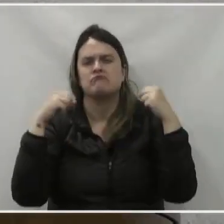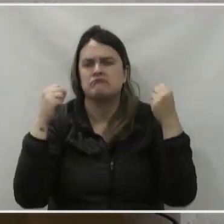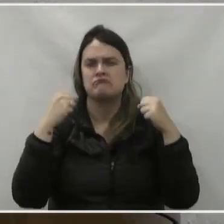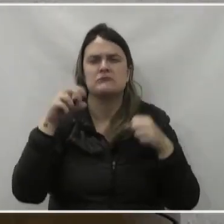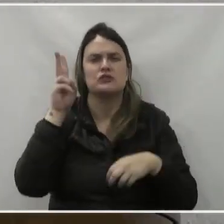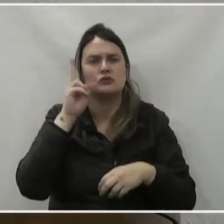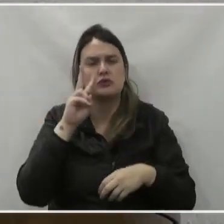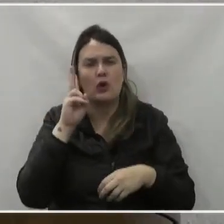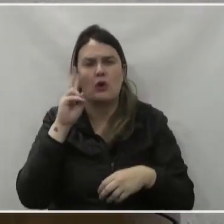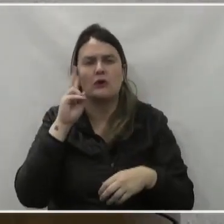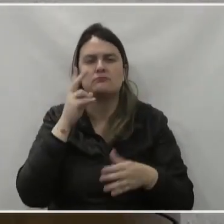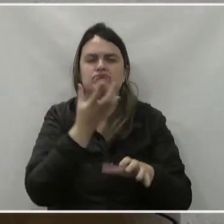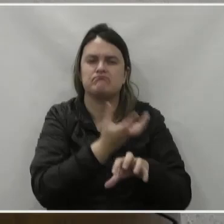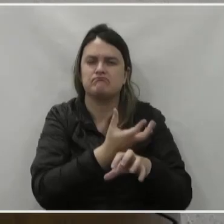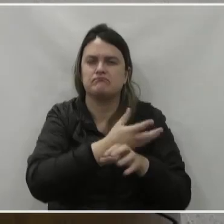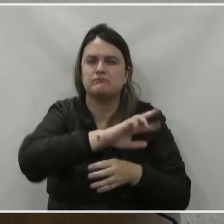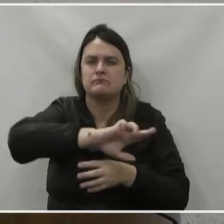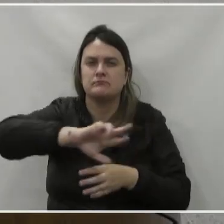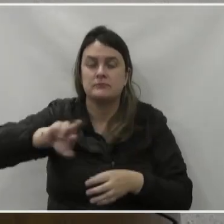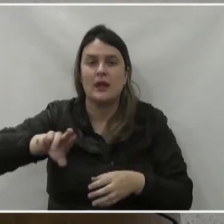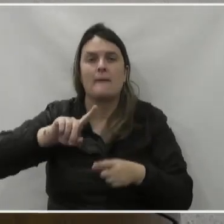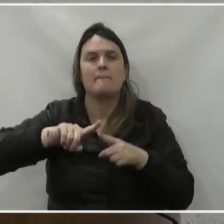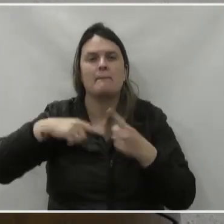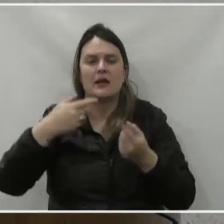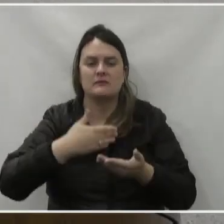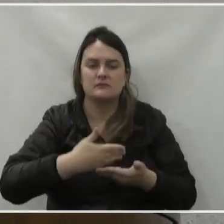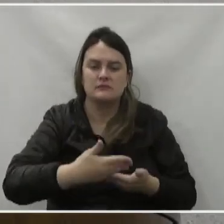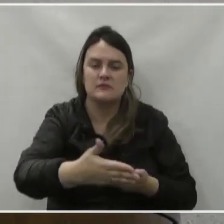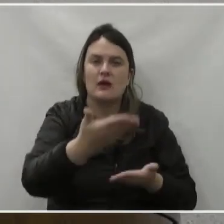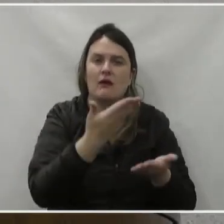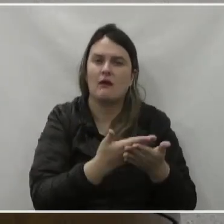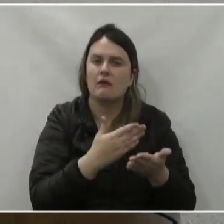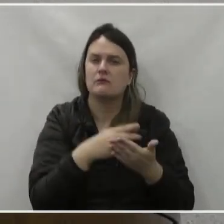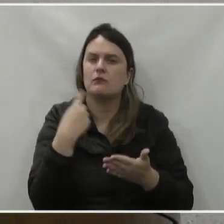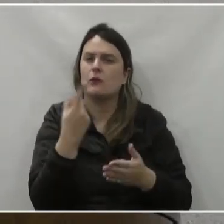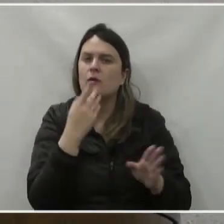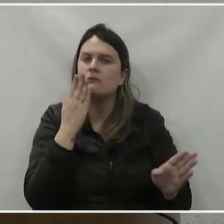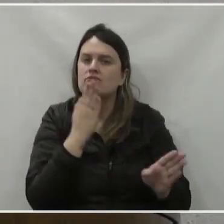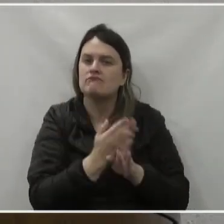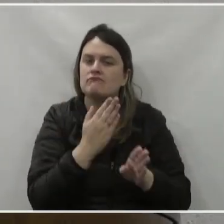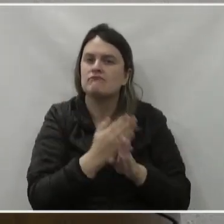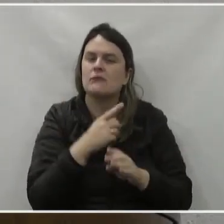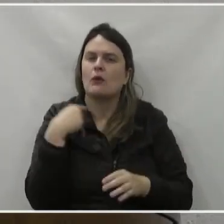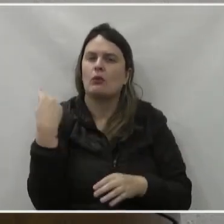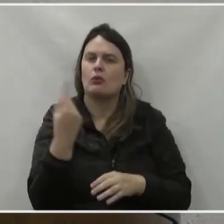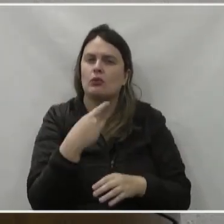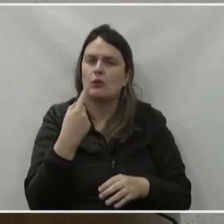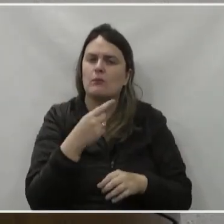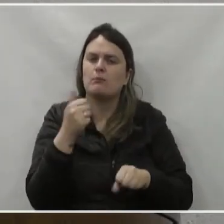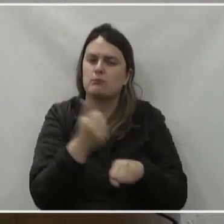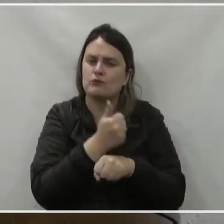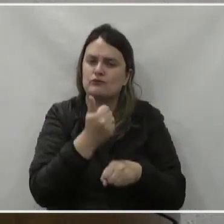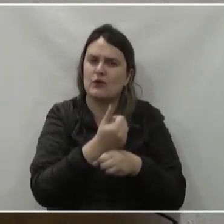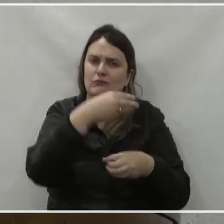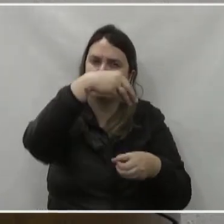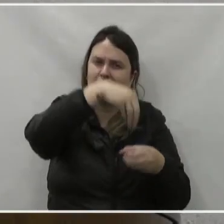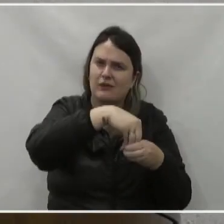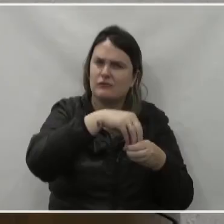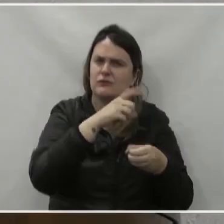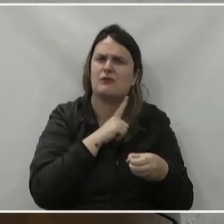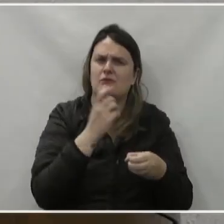a história. Mas, durante a aula, descobrimos que somos muitos profissionais em um